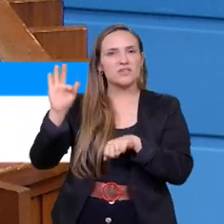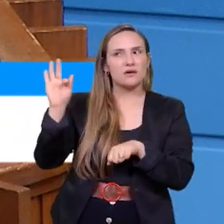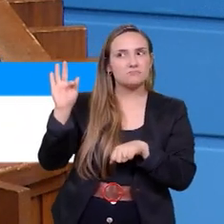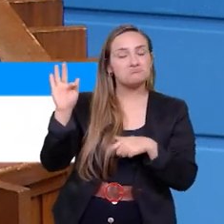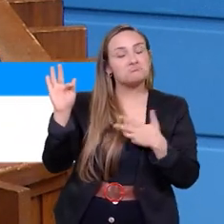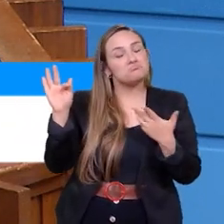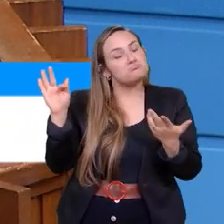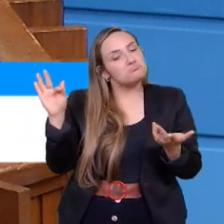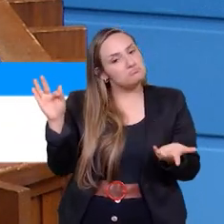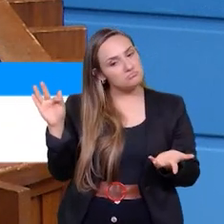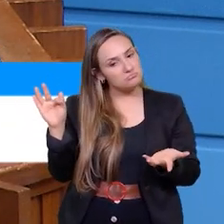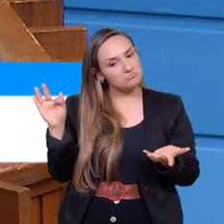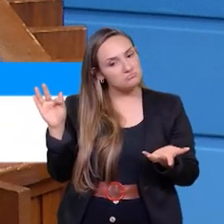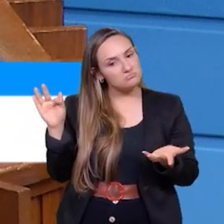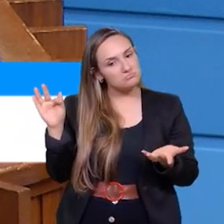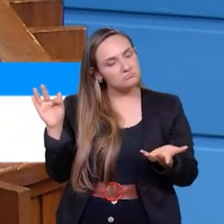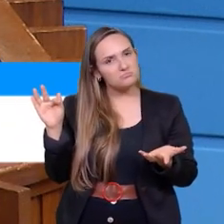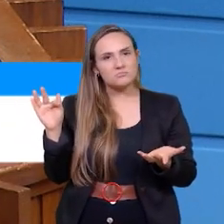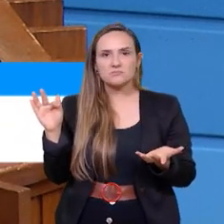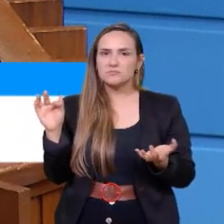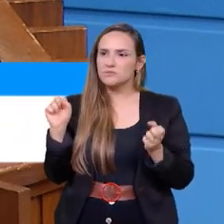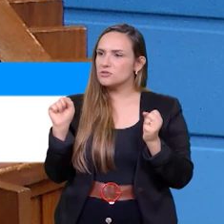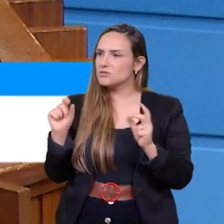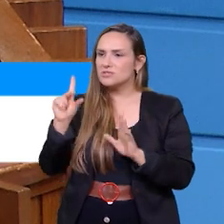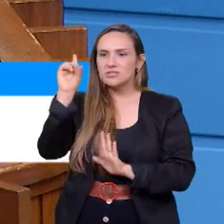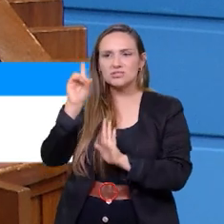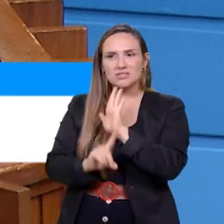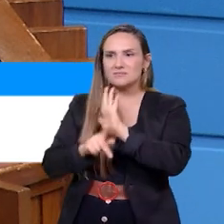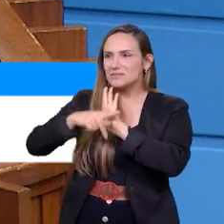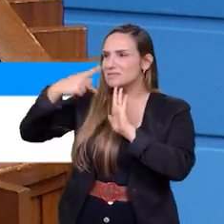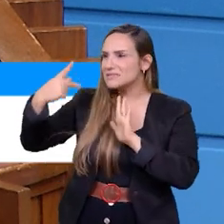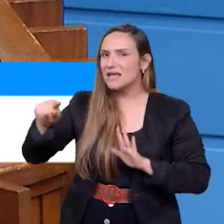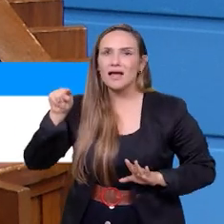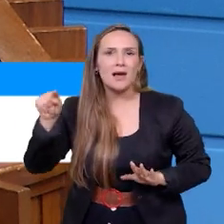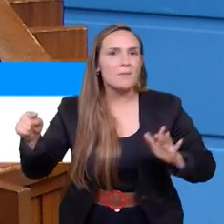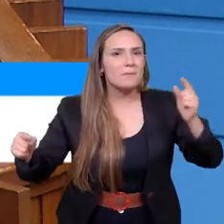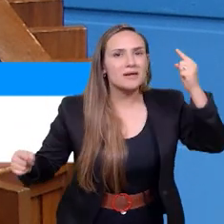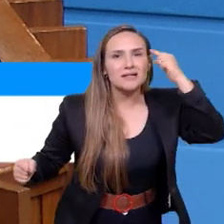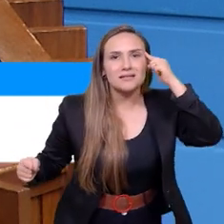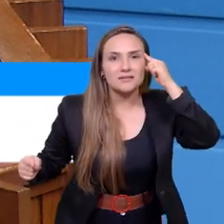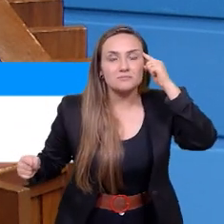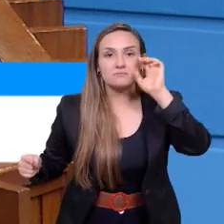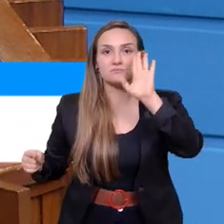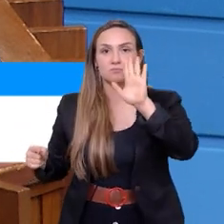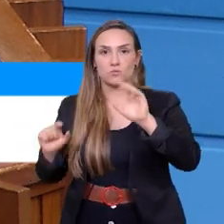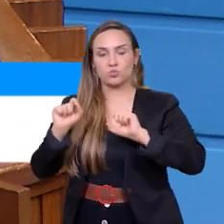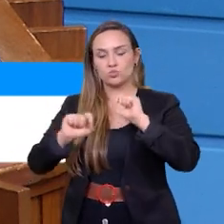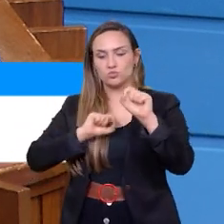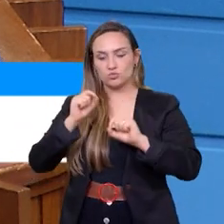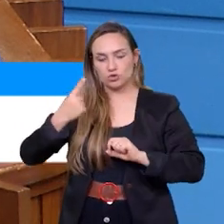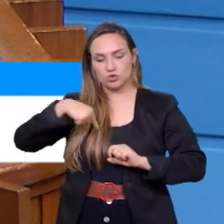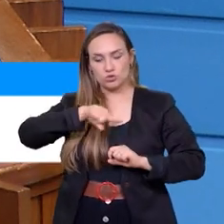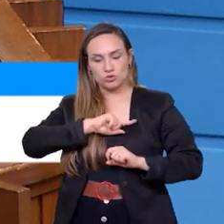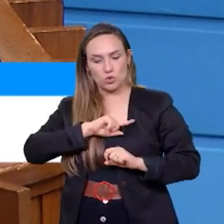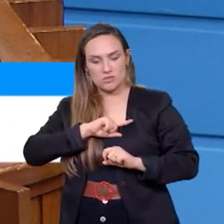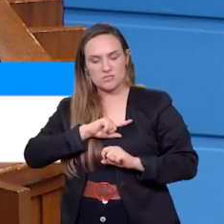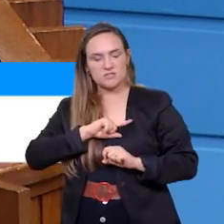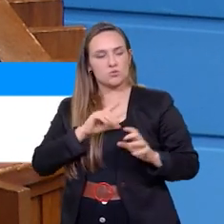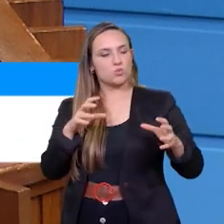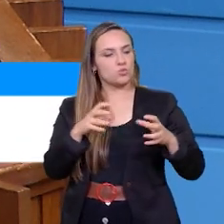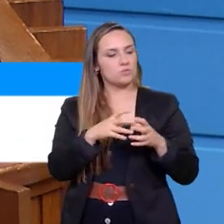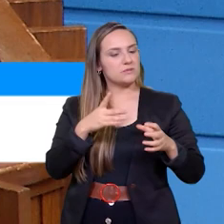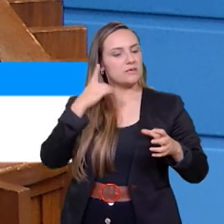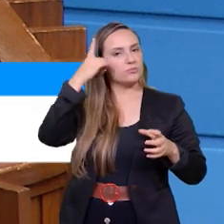no meio da multidão e se tiver é o direito dele pensar cabe a nós